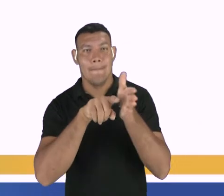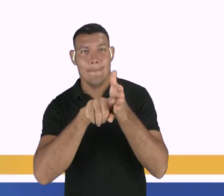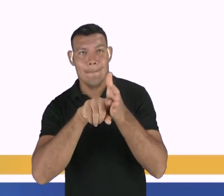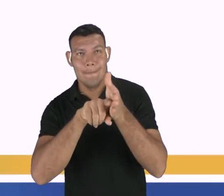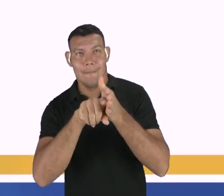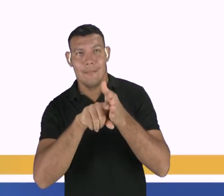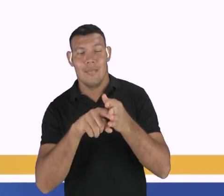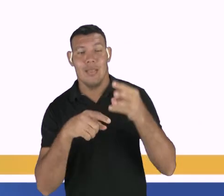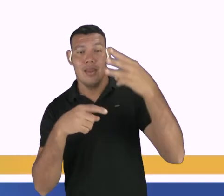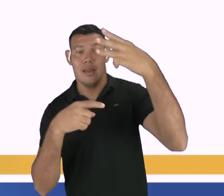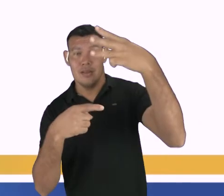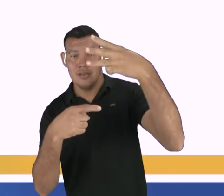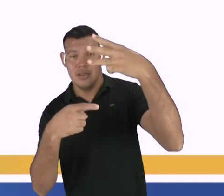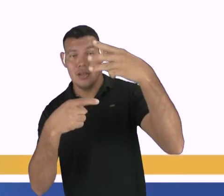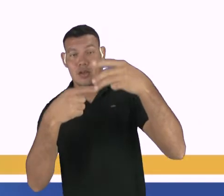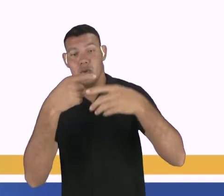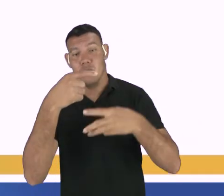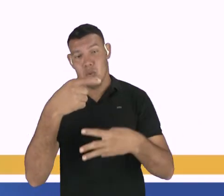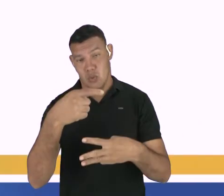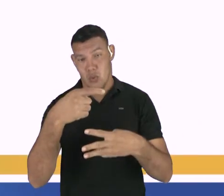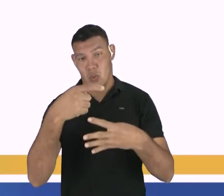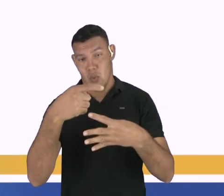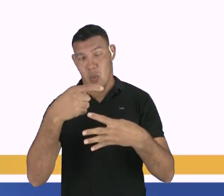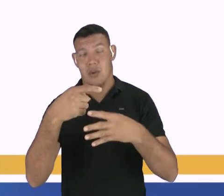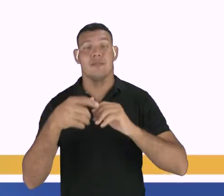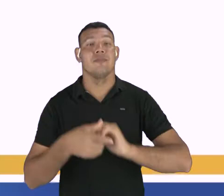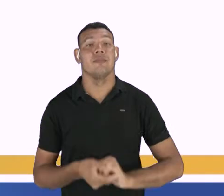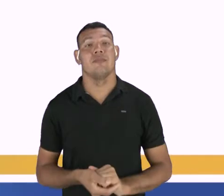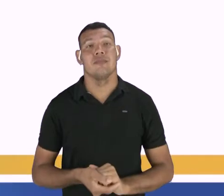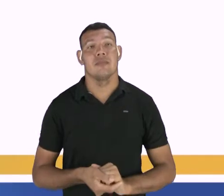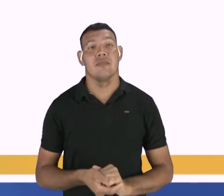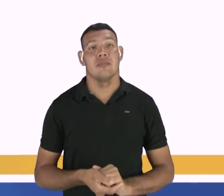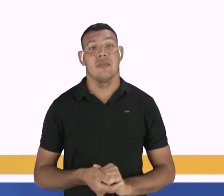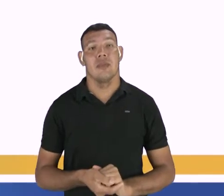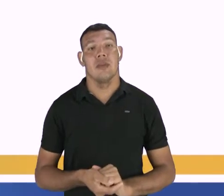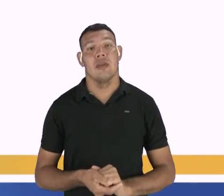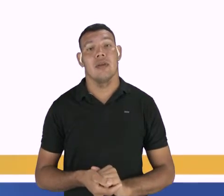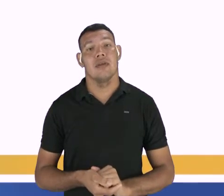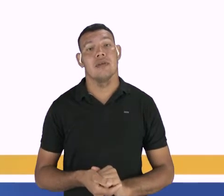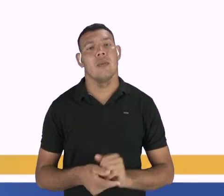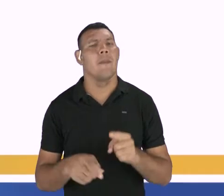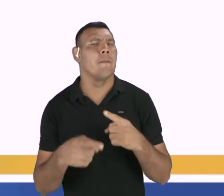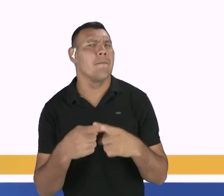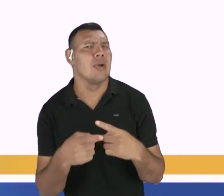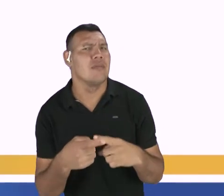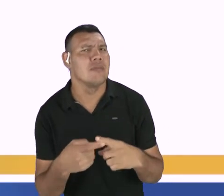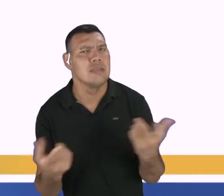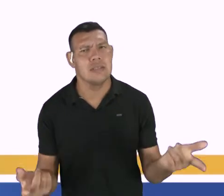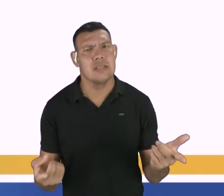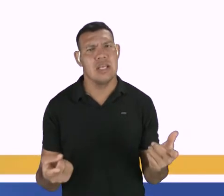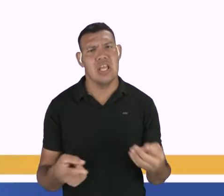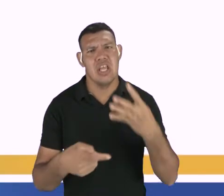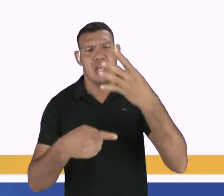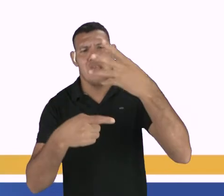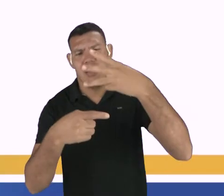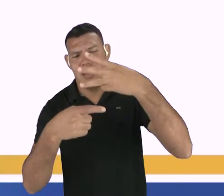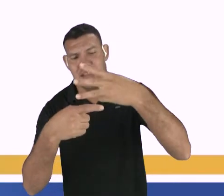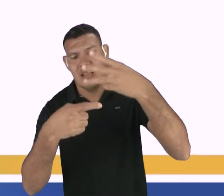são esses 3 quartos? São 1 quarto que a Rita comeu e mais os 2 quartos que